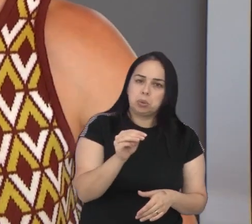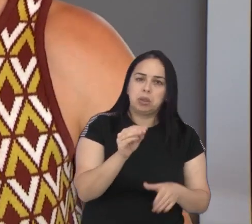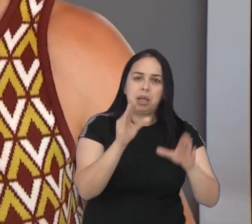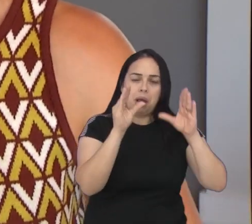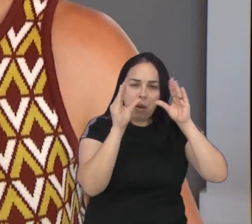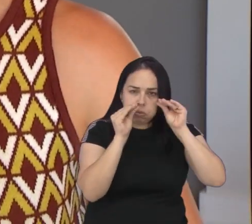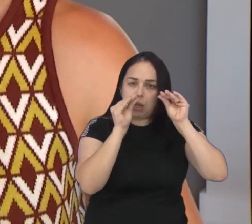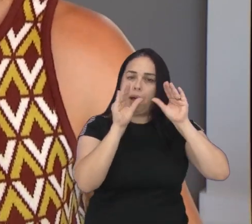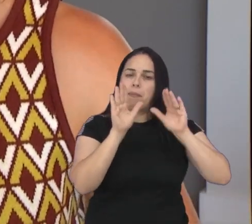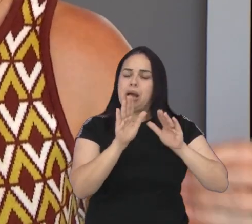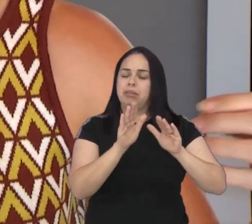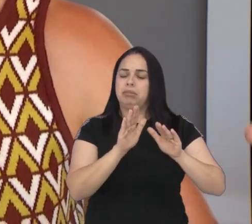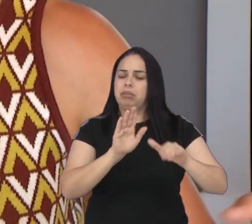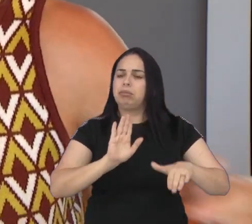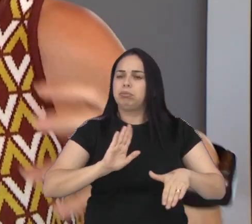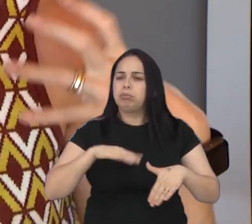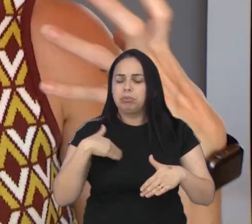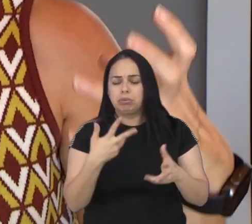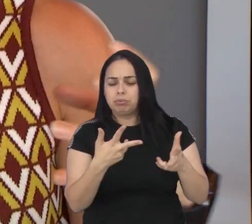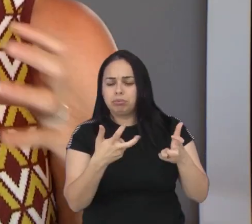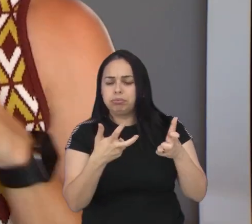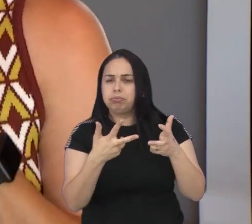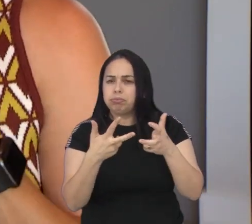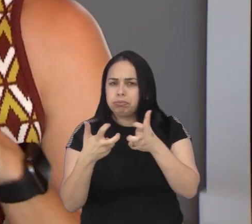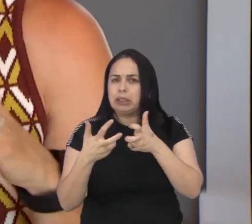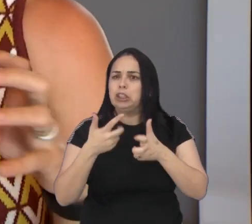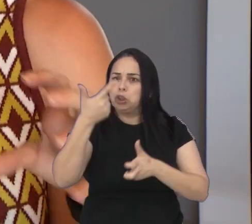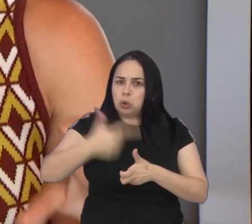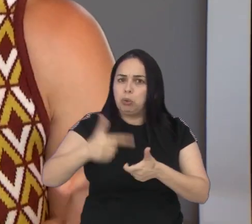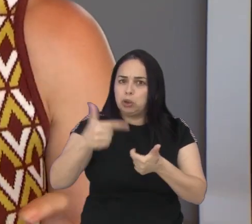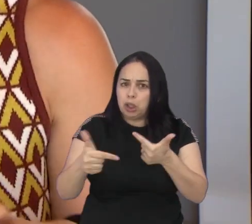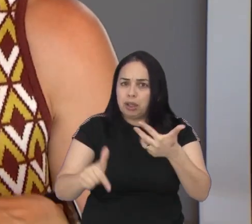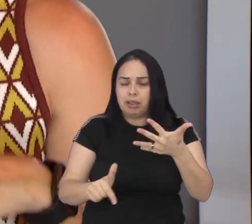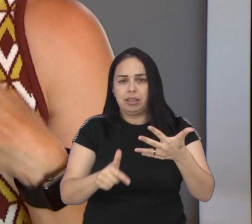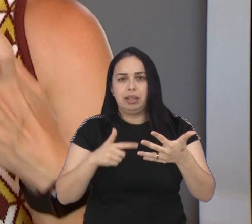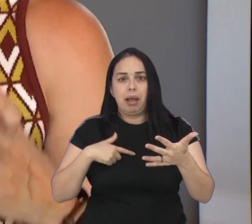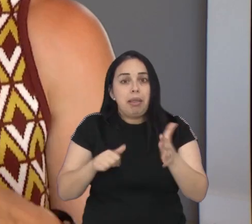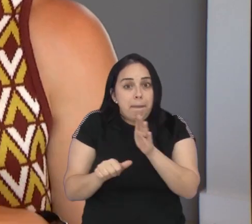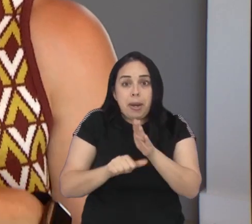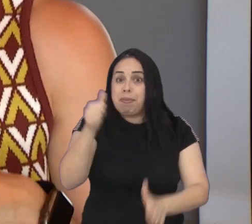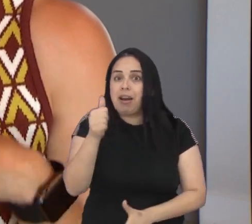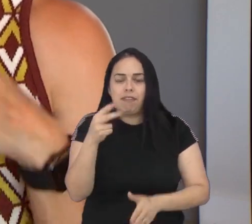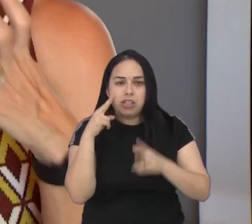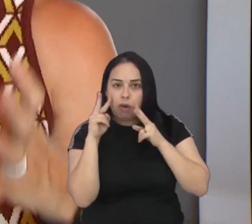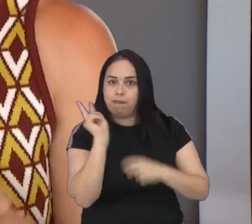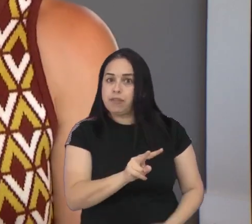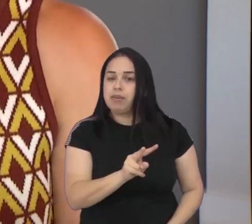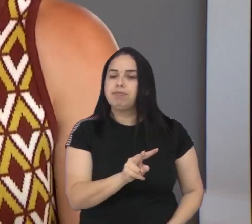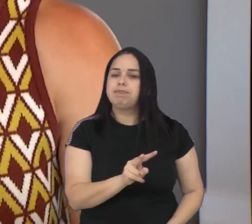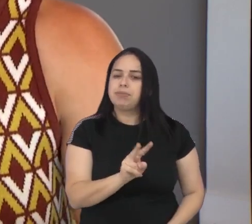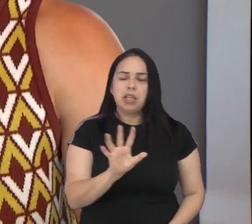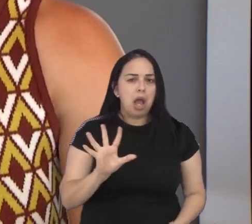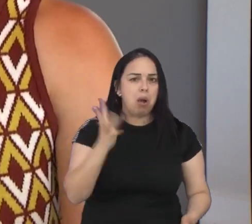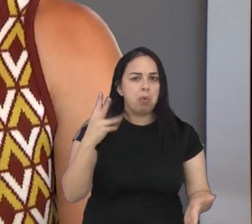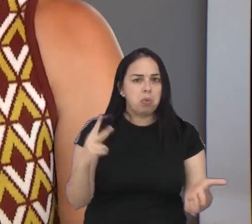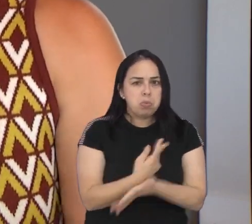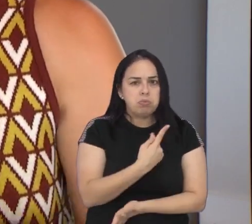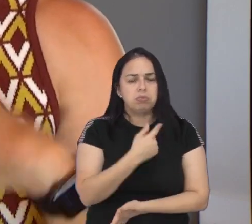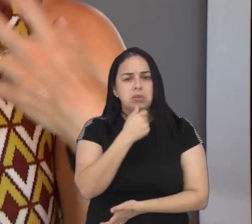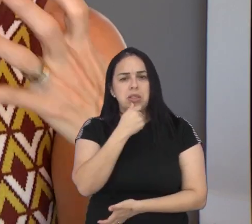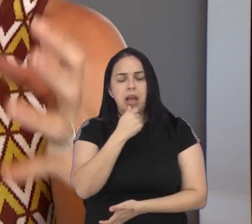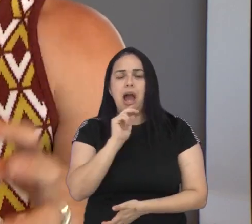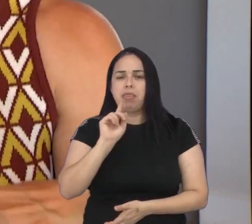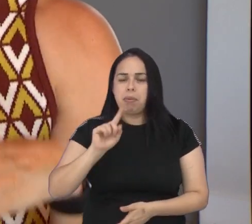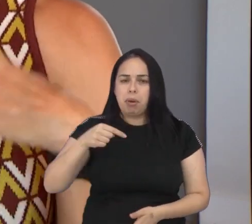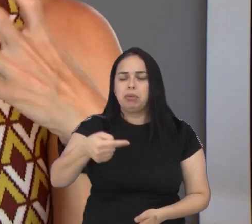uma apagadinha. Só que essas apagadinhas começaram a ficar mais frequentes e mais demoradas. E foi logo na primeira vez, assim, o primeiro dia que isso aconteceu,